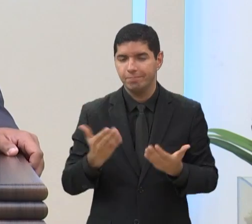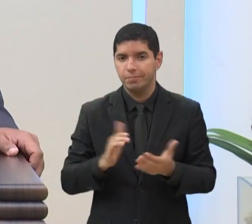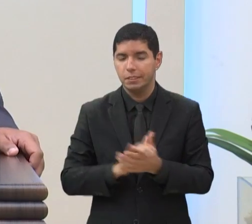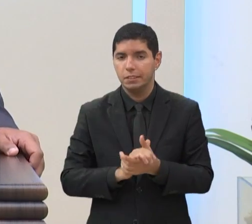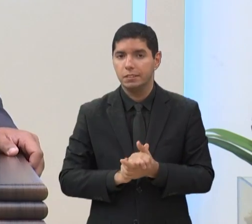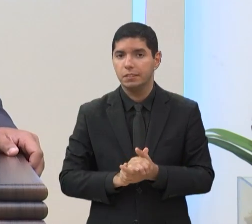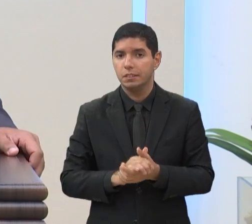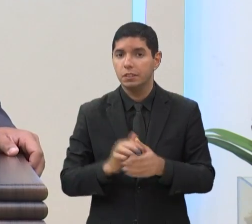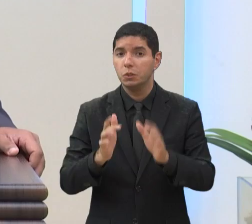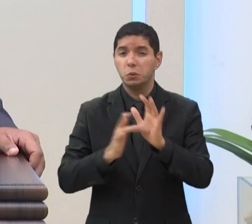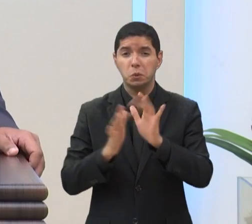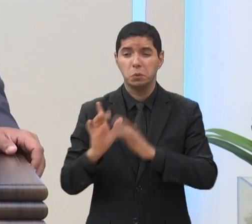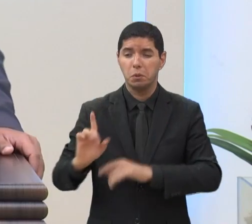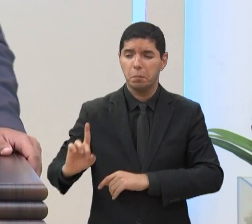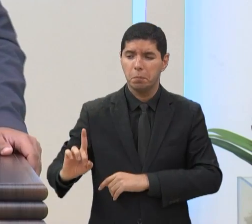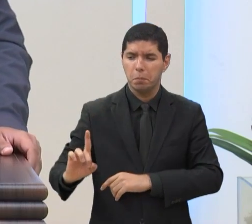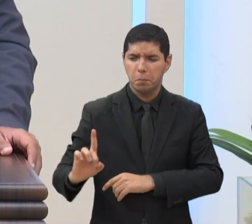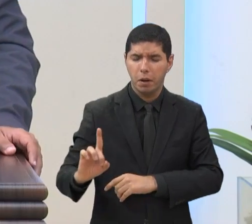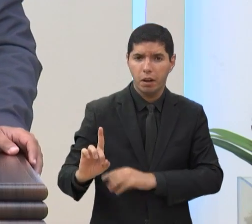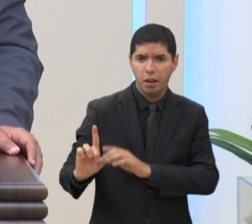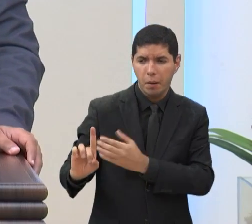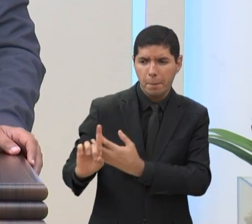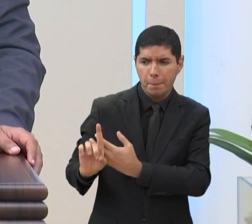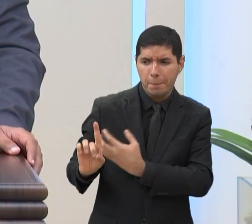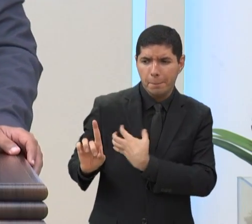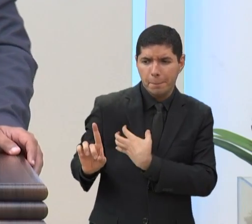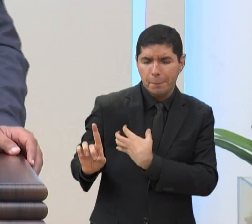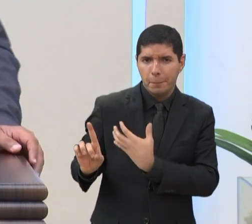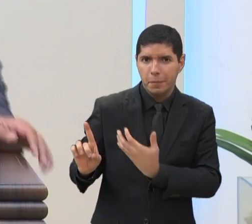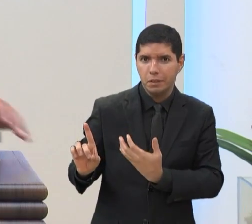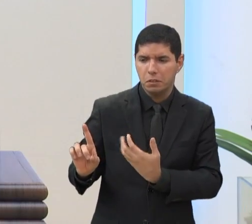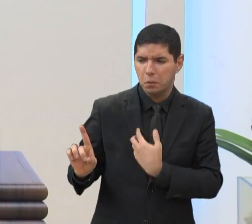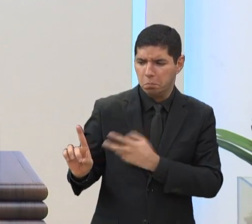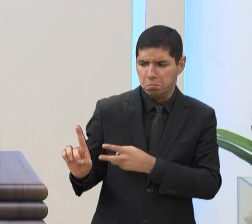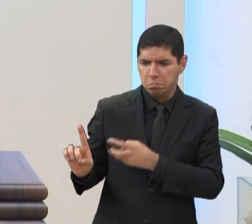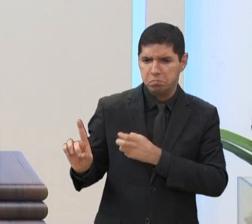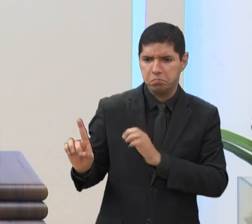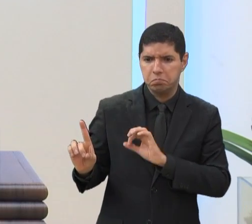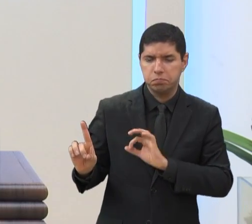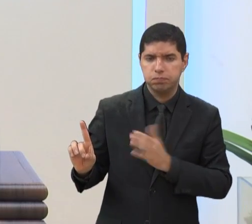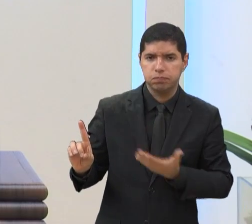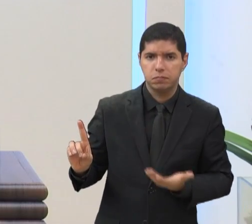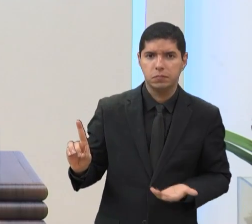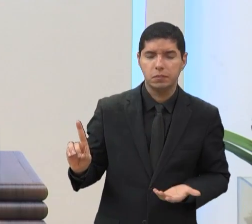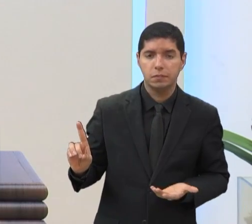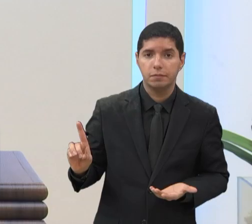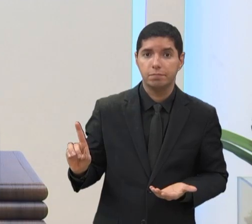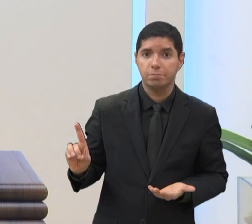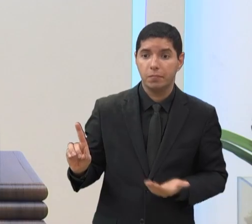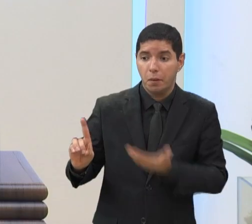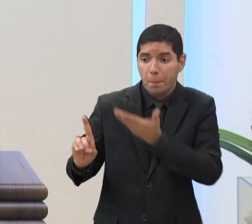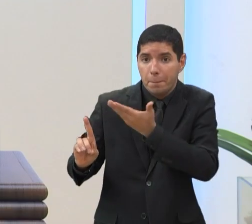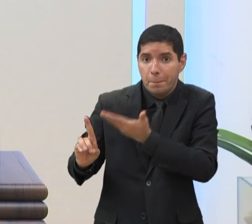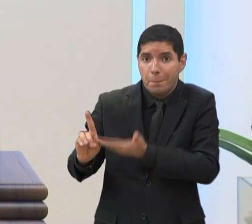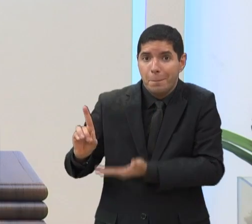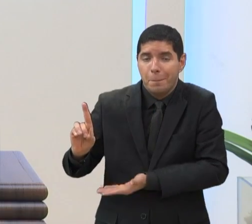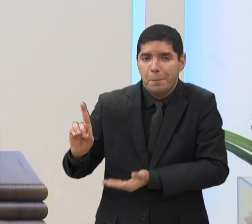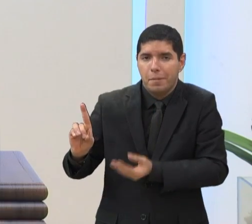passando tão perto de alguém e alguém não percebe, não atenta e perde